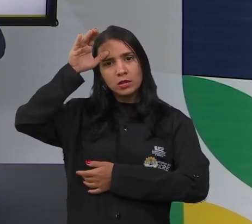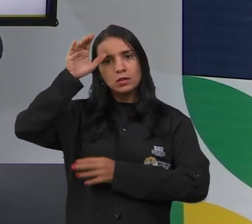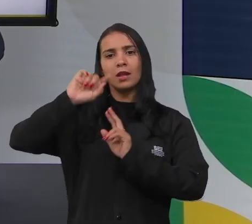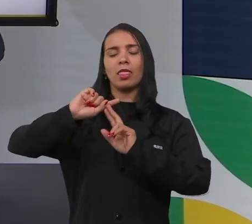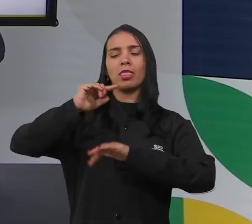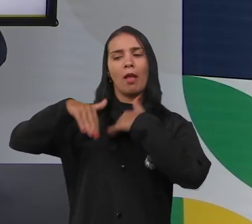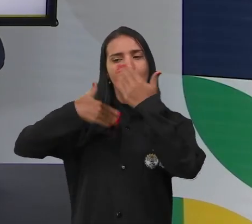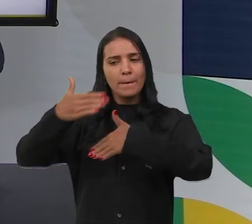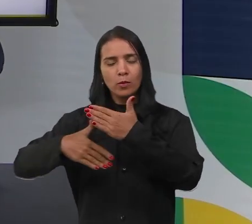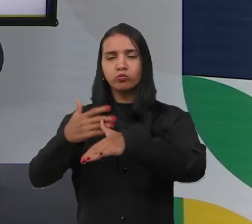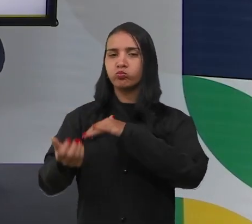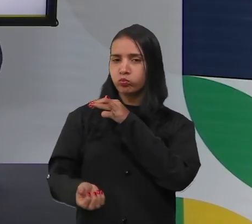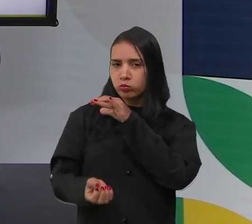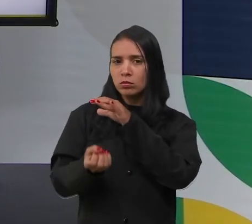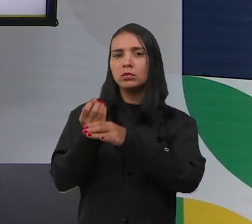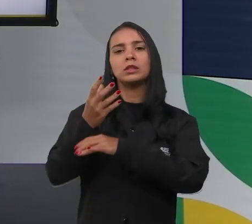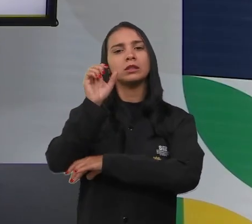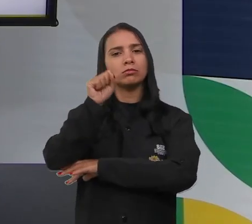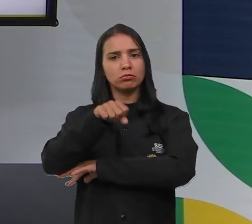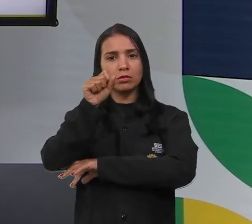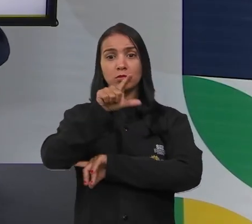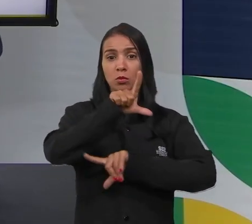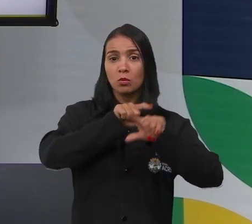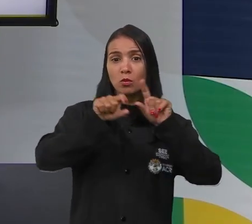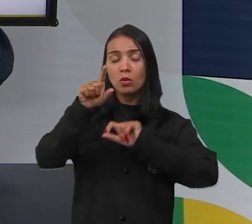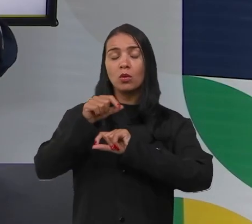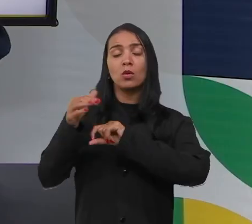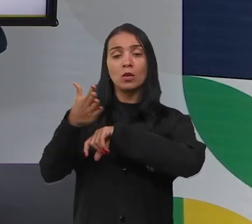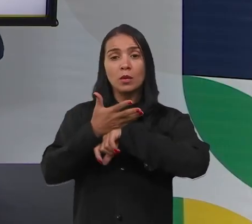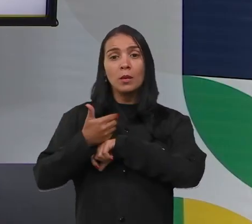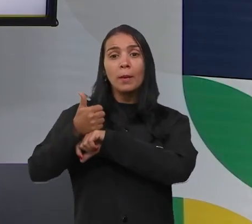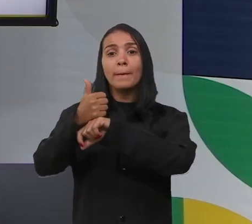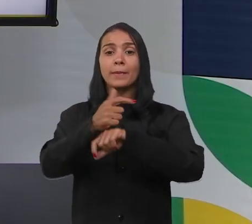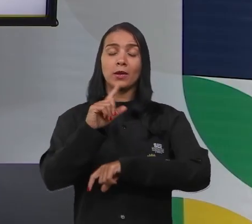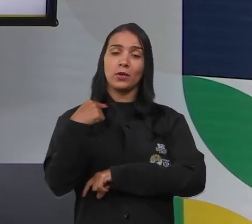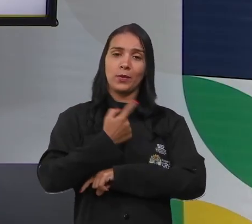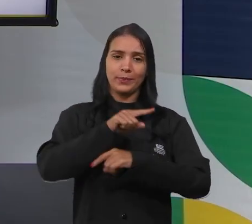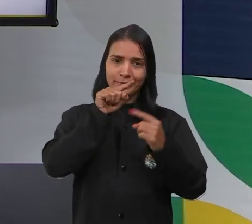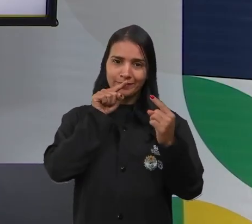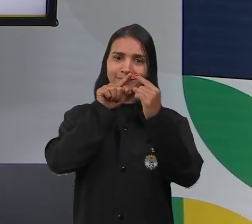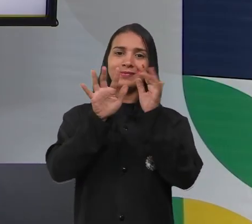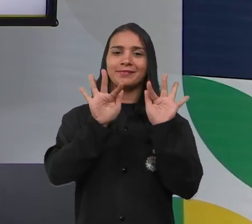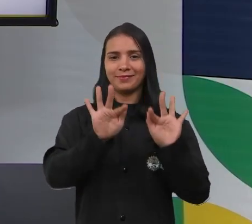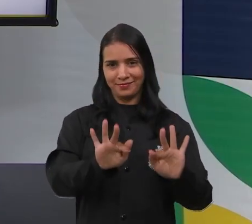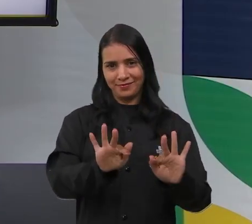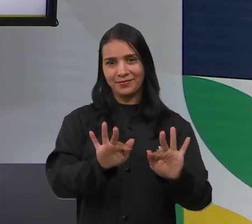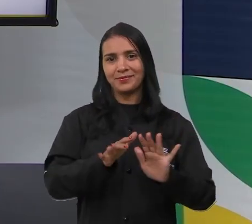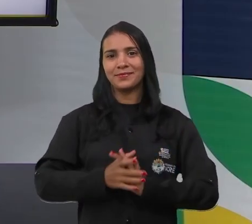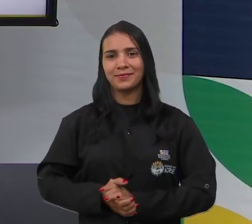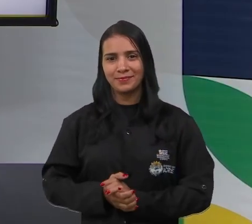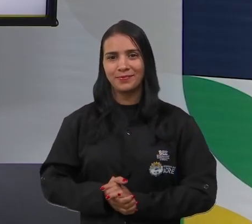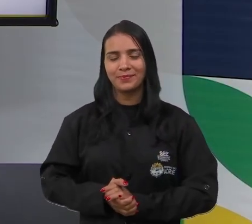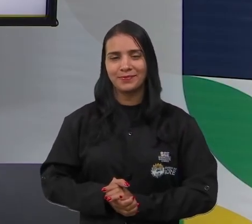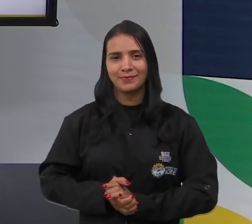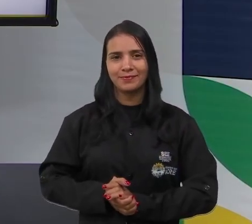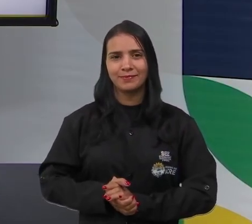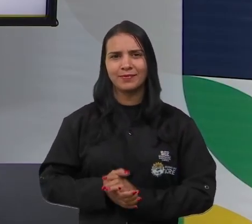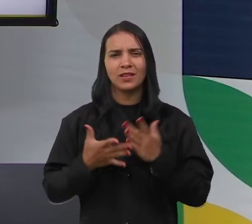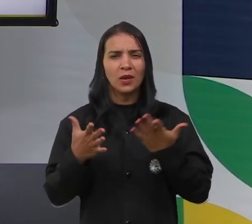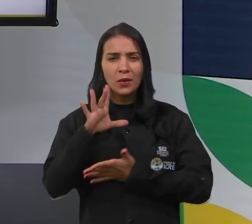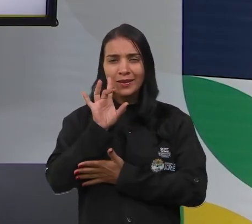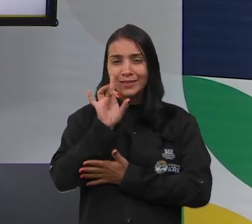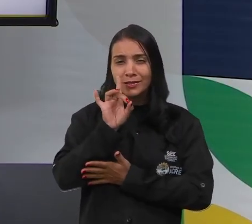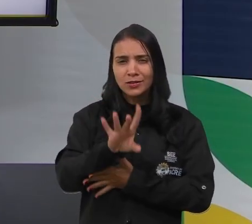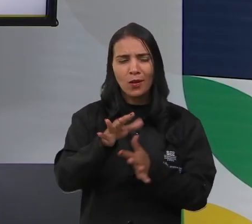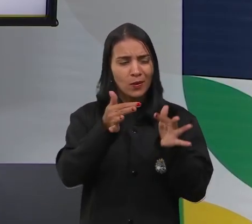ou encontrar as melhores alternativas e ferramentas para o seu objetivo final. Tá ok? Então, não é apenas